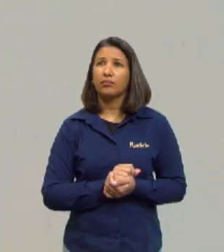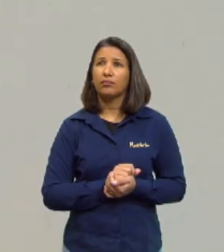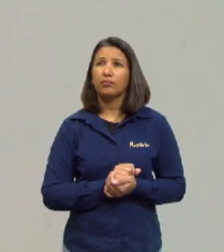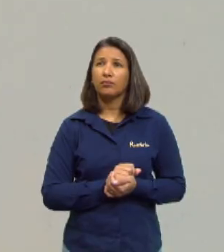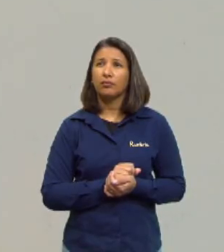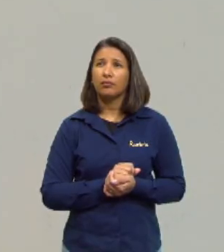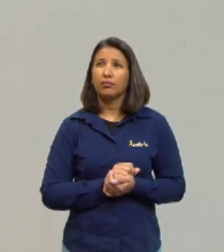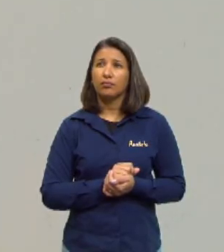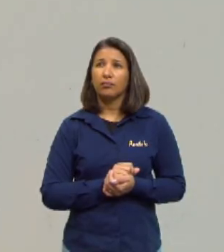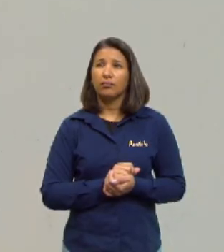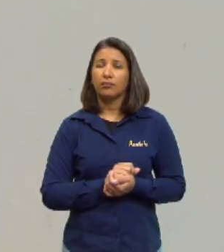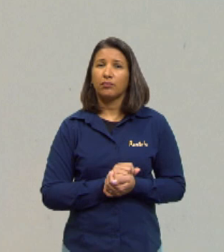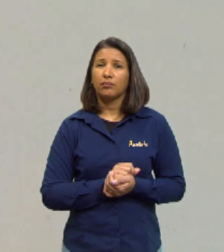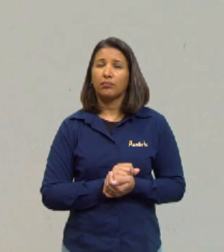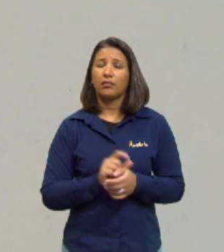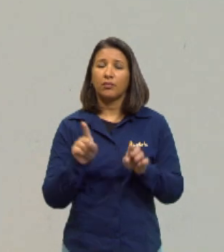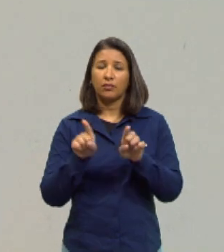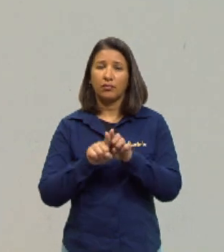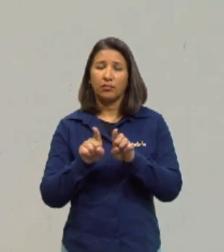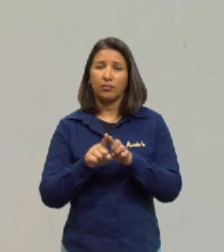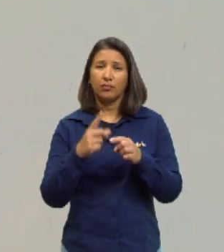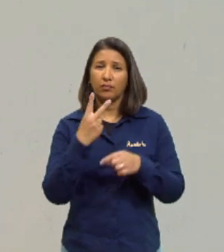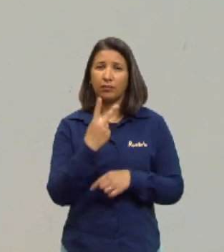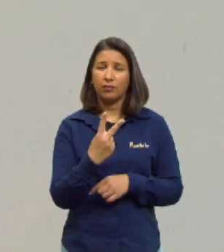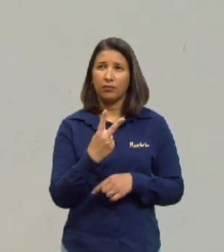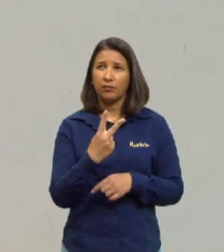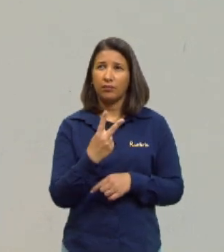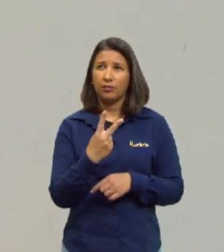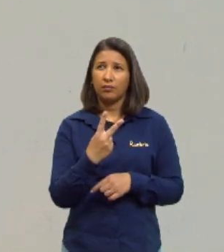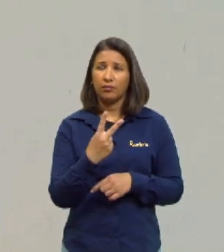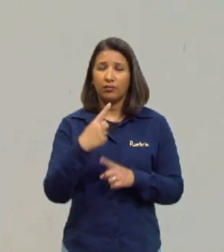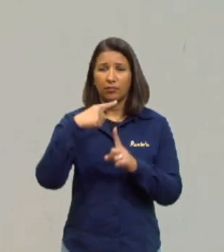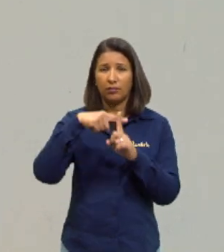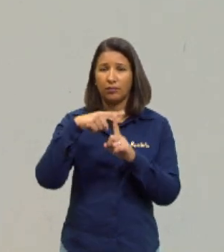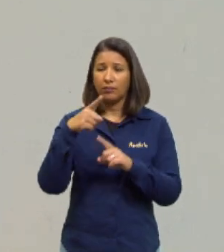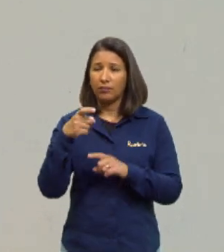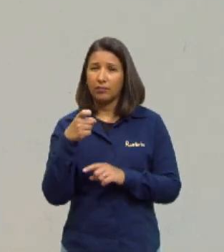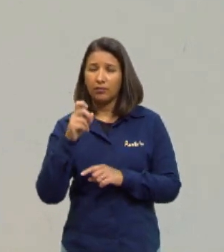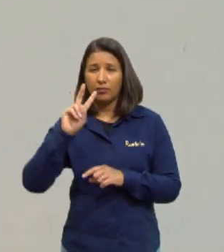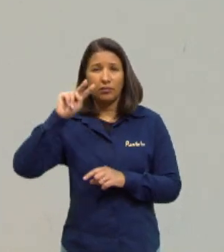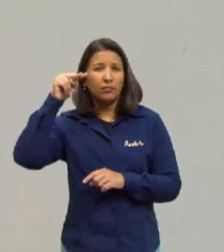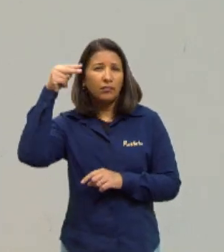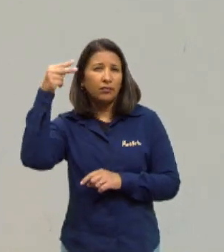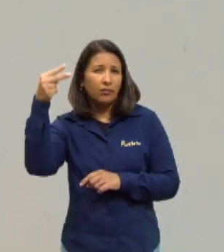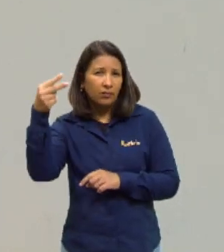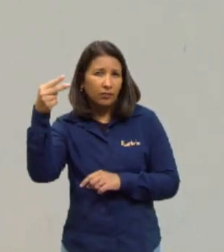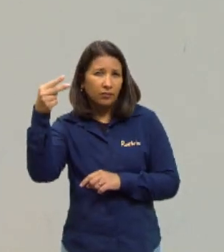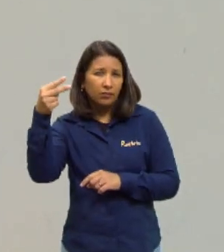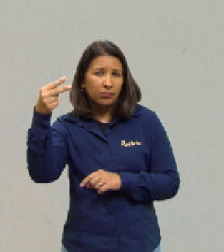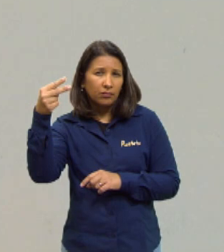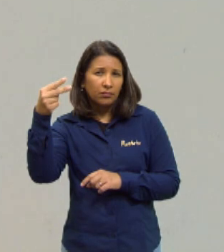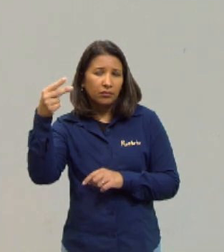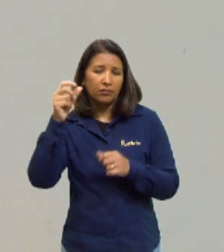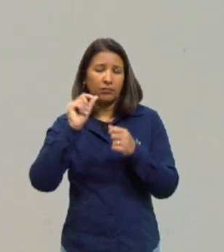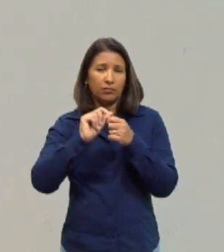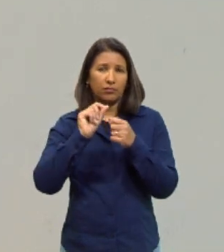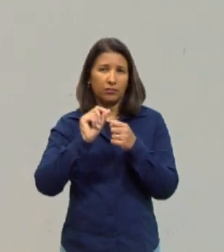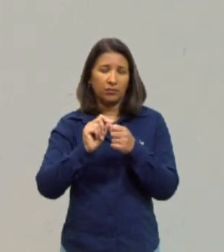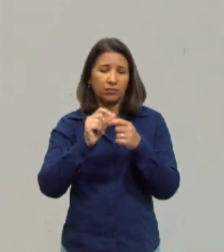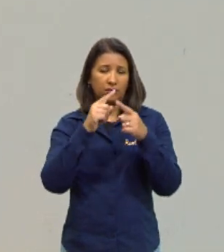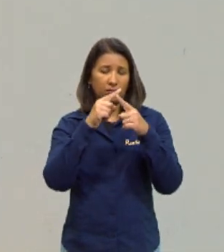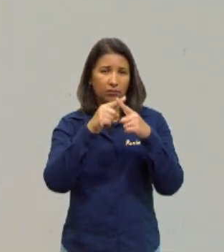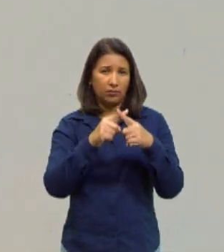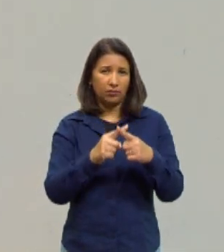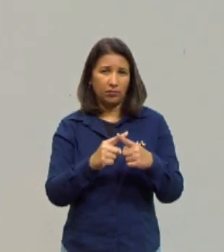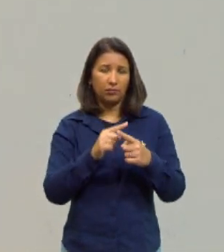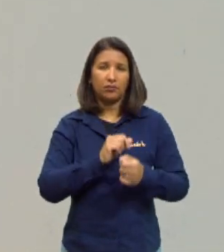E quando eu faço 2 mais x ao quadrado, o que que eu estou fazendo? Eu estou fazendo um produto